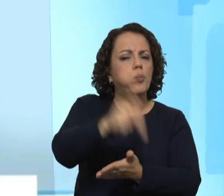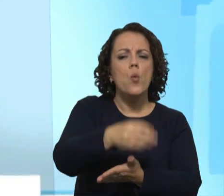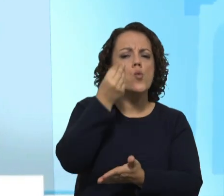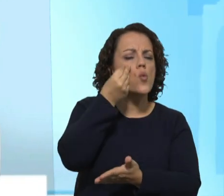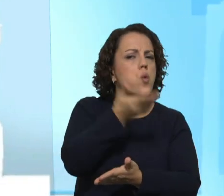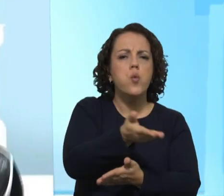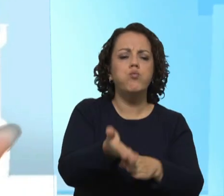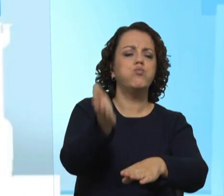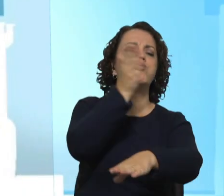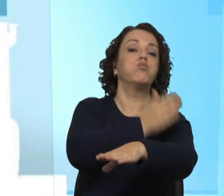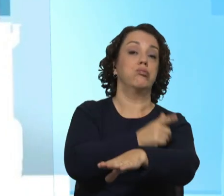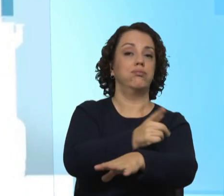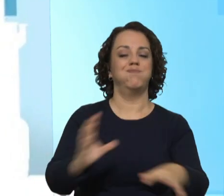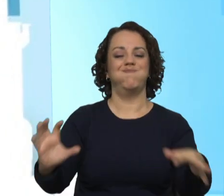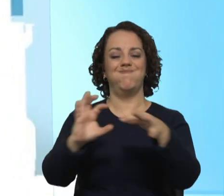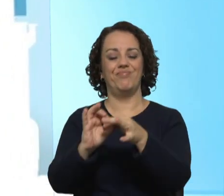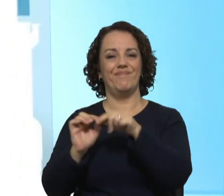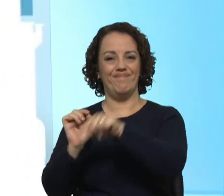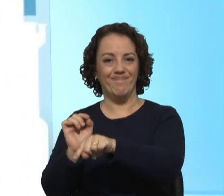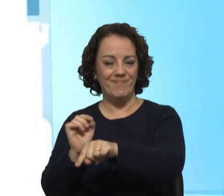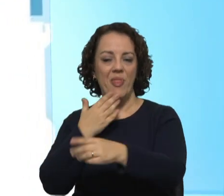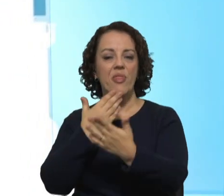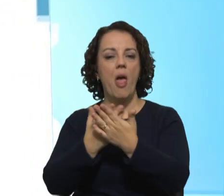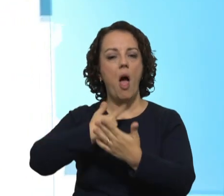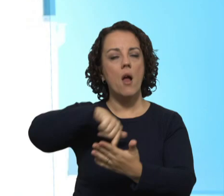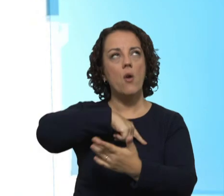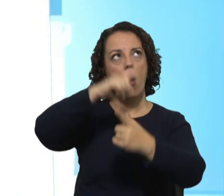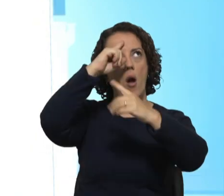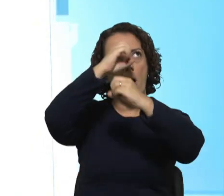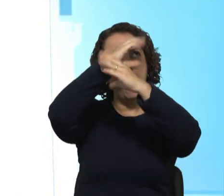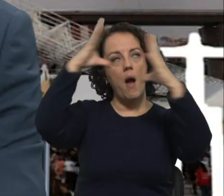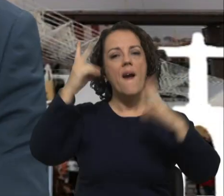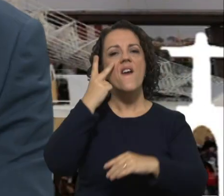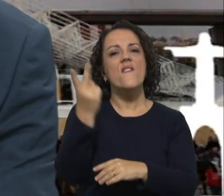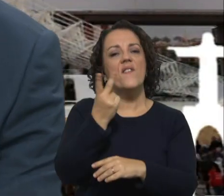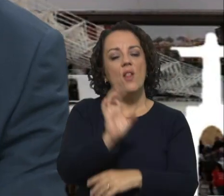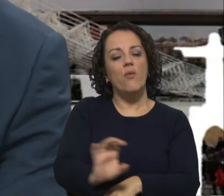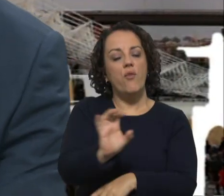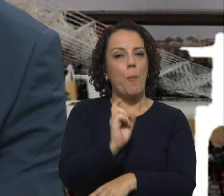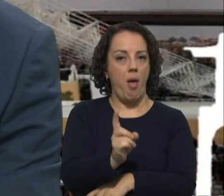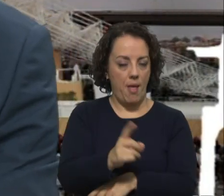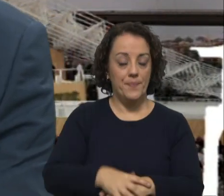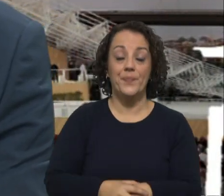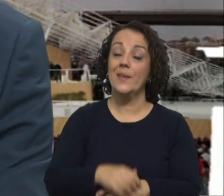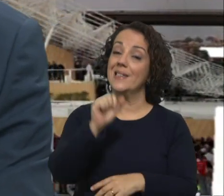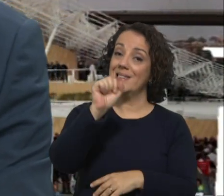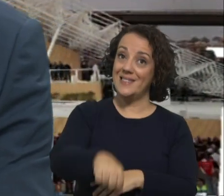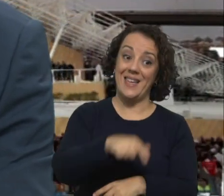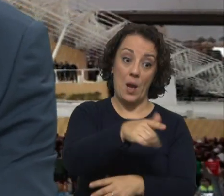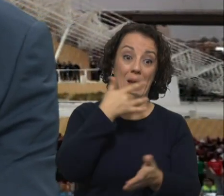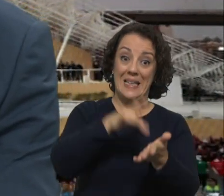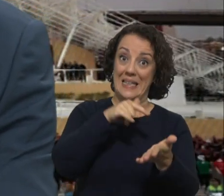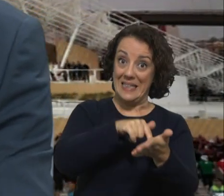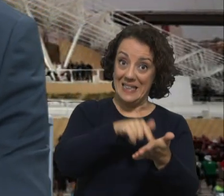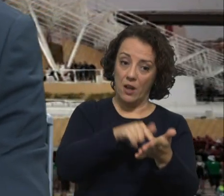bocadinho a arquitetura do nosso pensamento e da nossa forma de viver e de agir. Exato. O livro está pensado para crentes e não crentes nesse